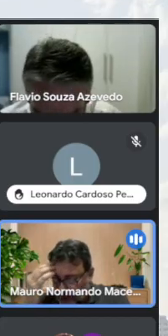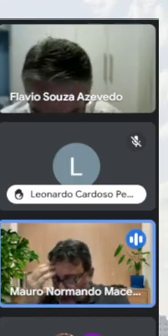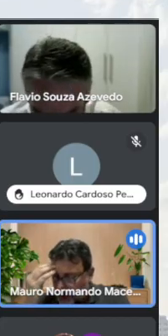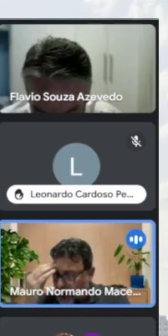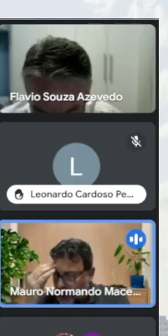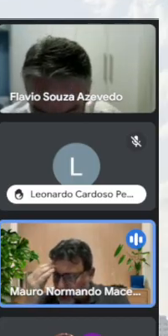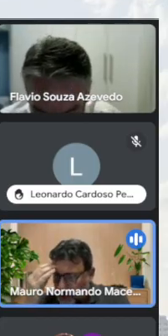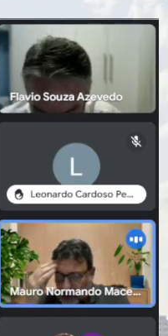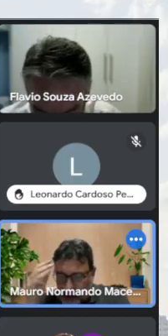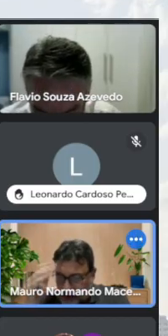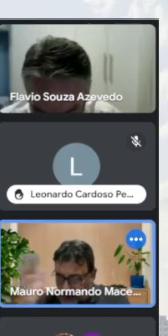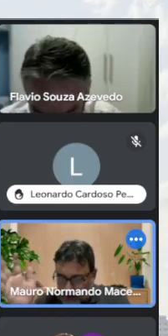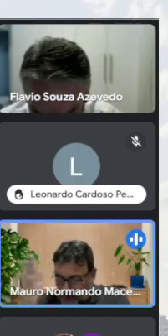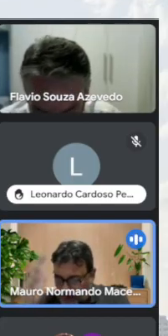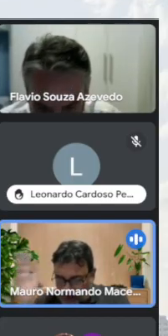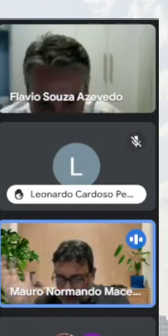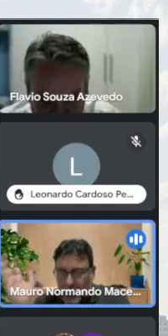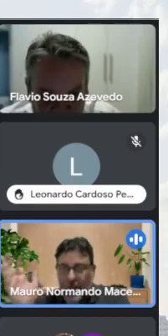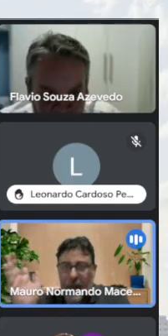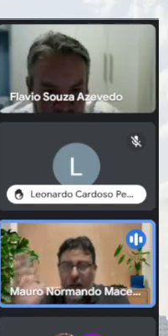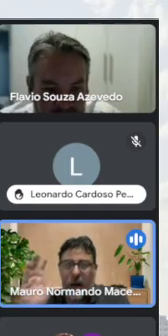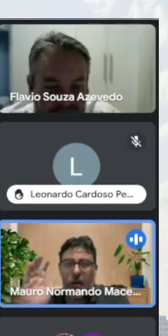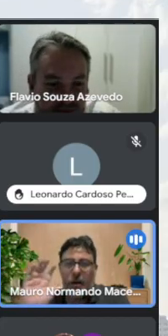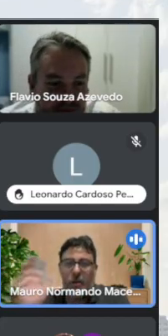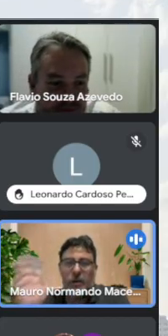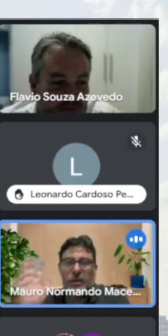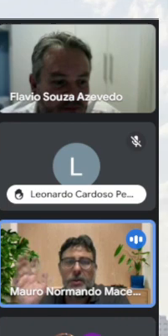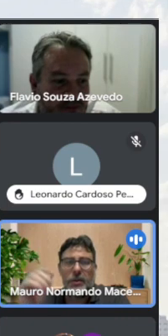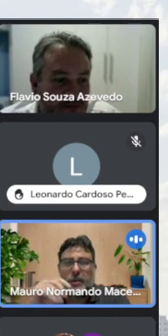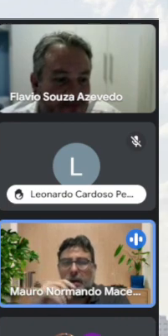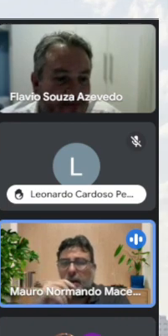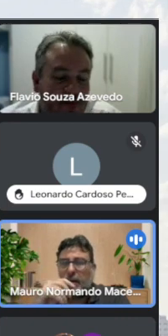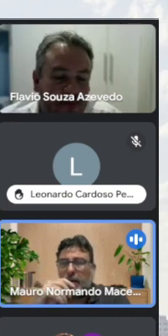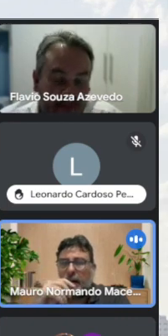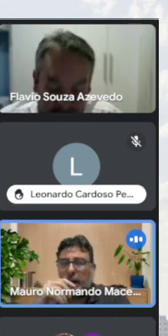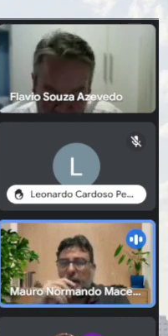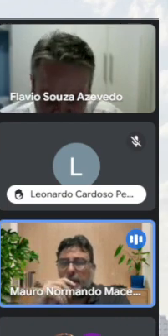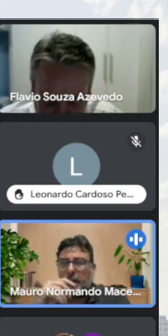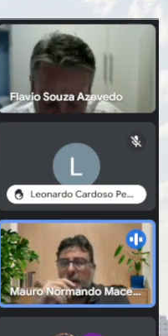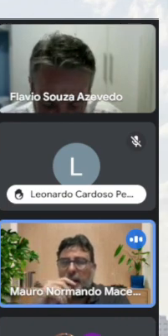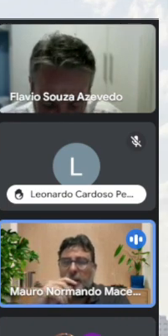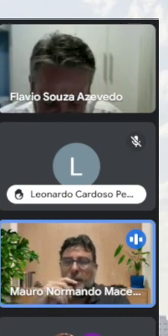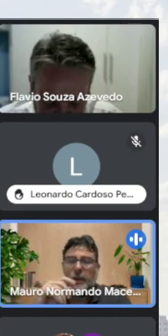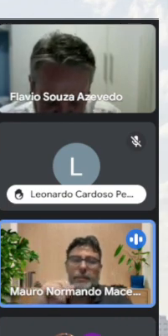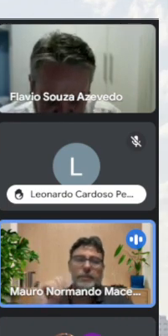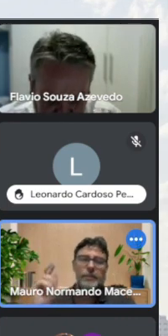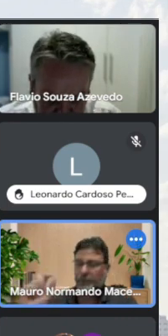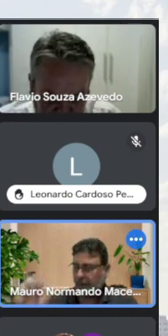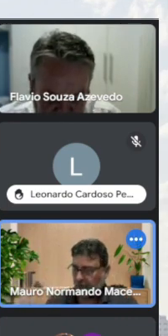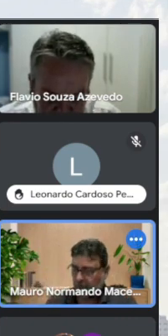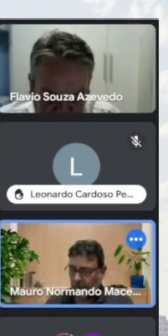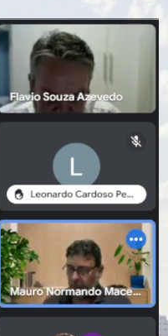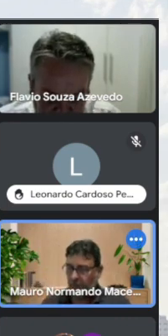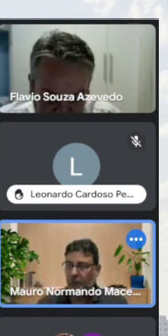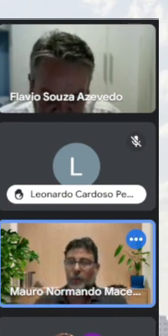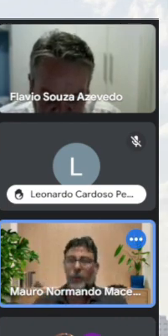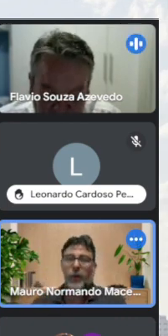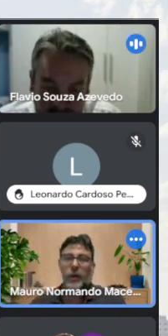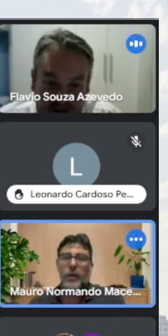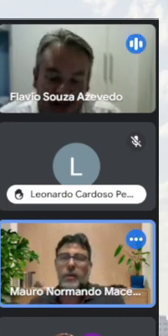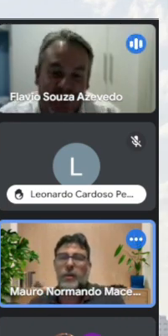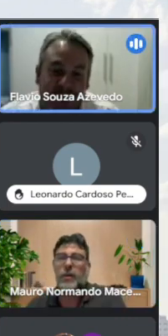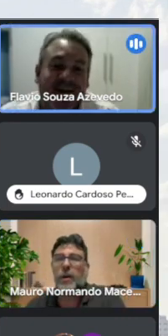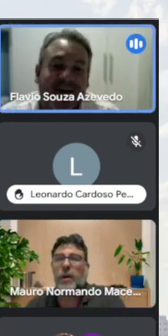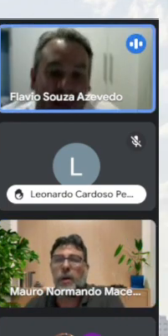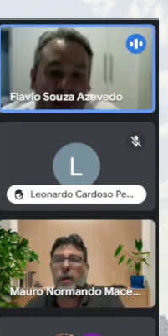Pronto, era isso. Eu queria, se você puder complementar alguma coisa disso aí que eu falei, seria bom, né? Deixa